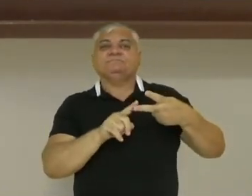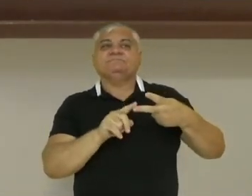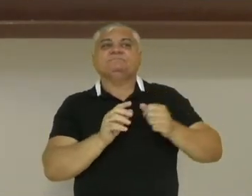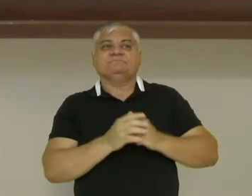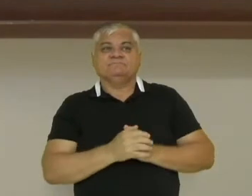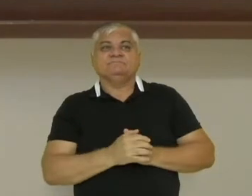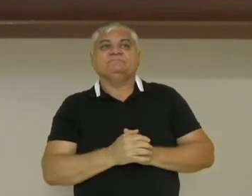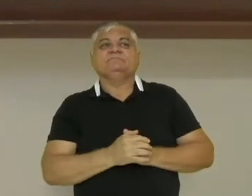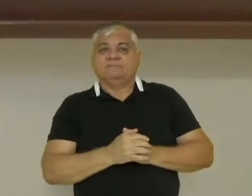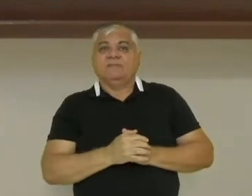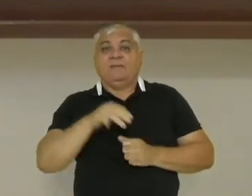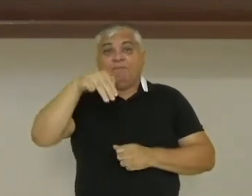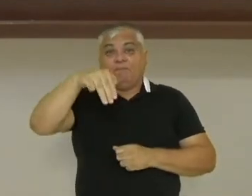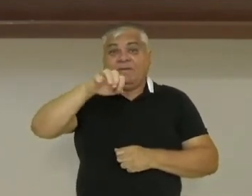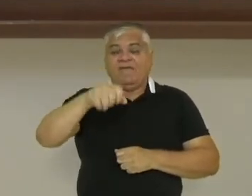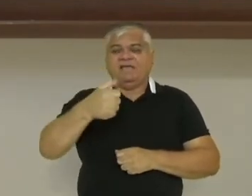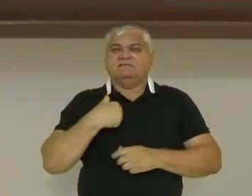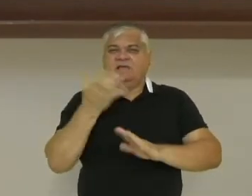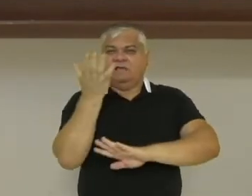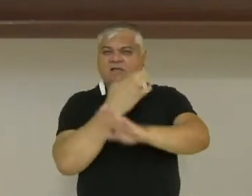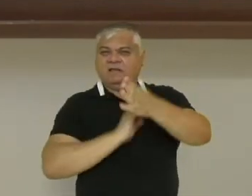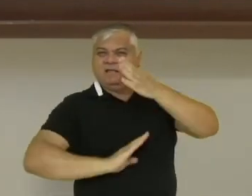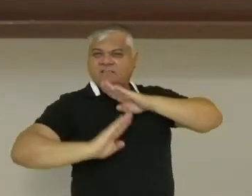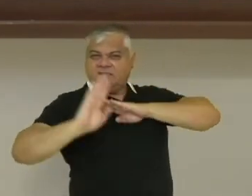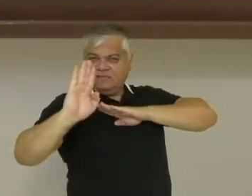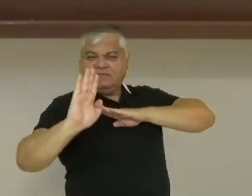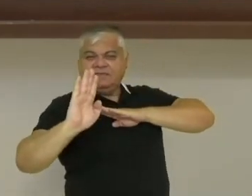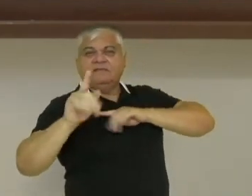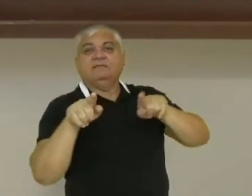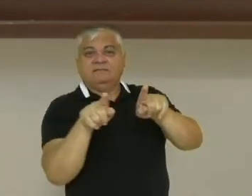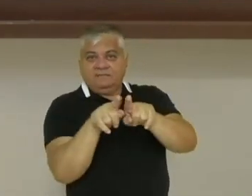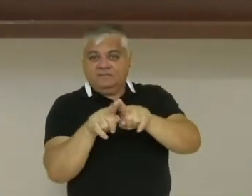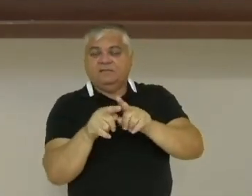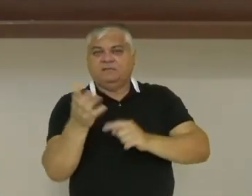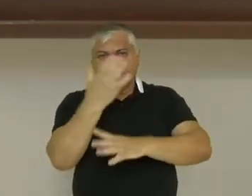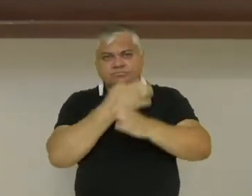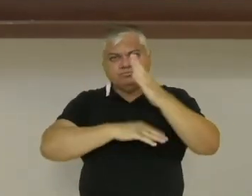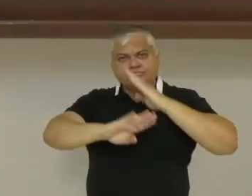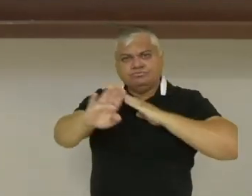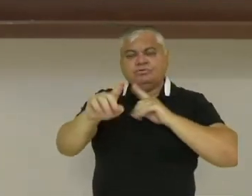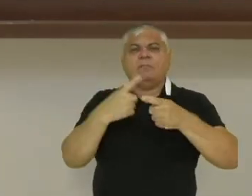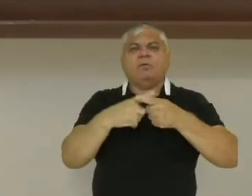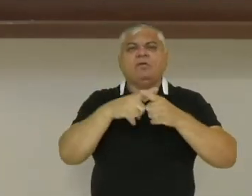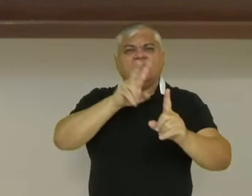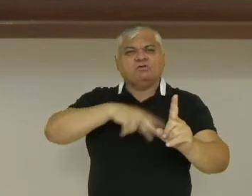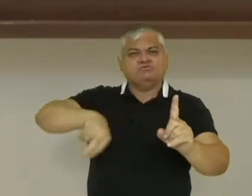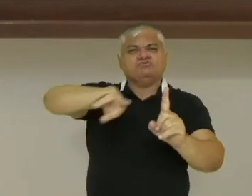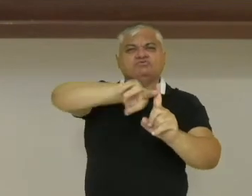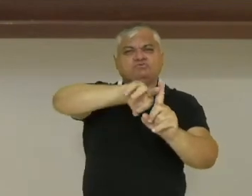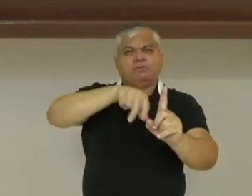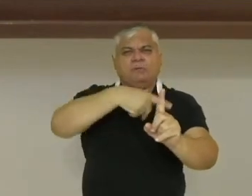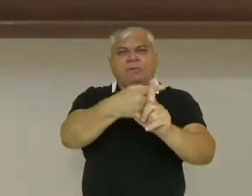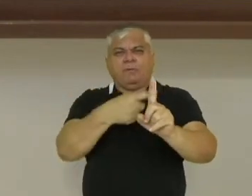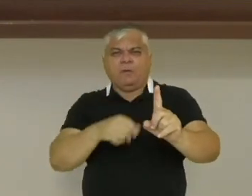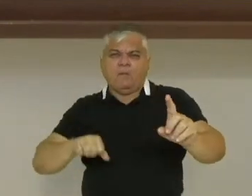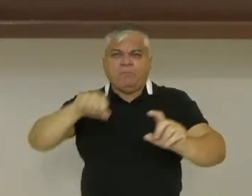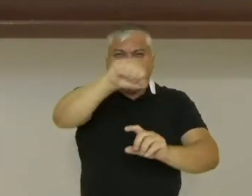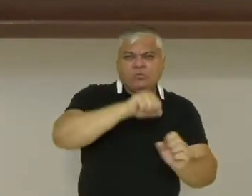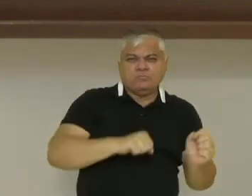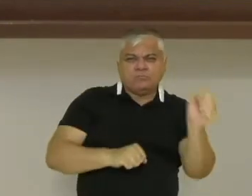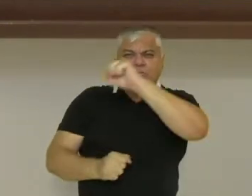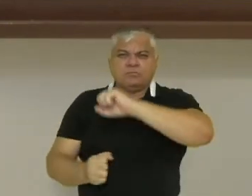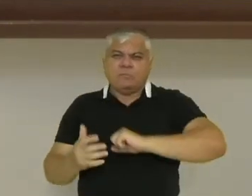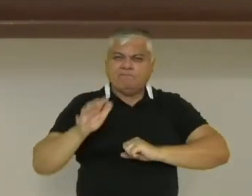o karatê, o taekwondo e o muay thai. O karatê, por exemplo, tem que ser média porque ele envolve chute, soco, então estica